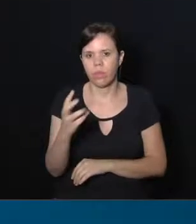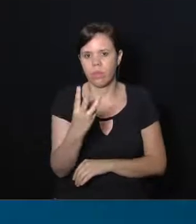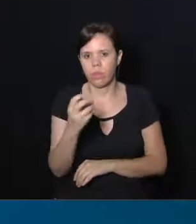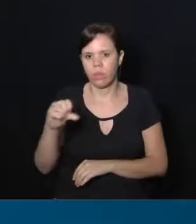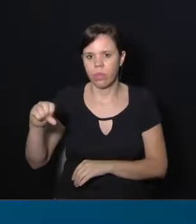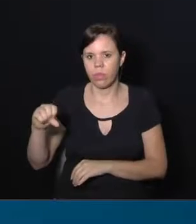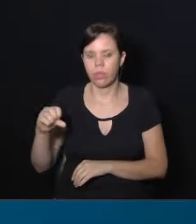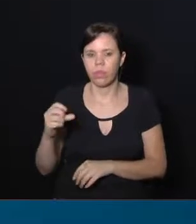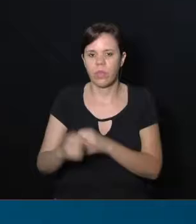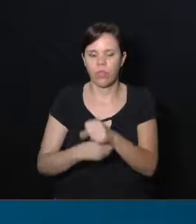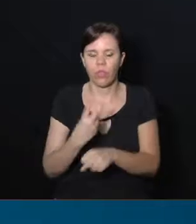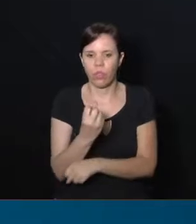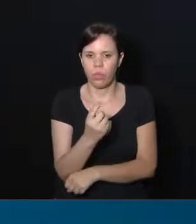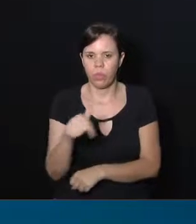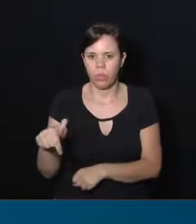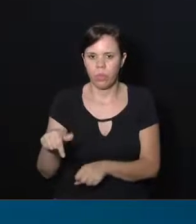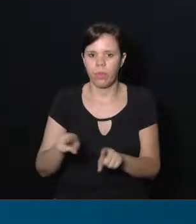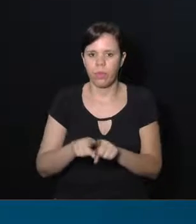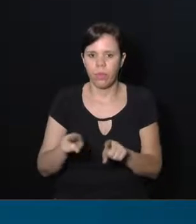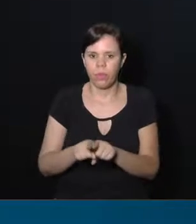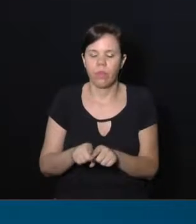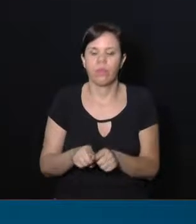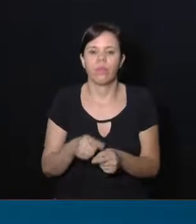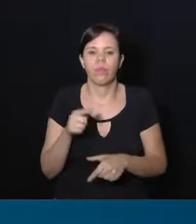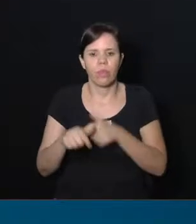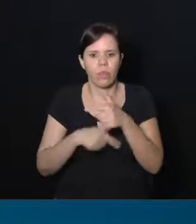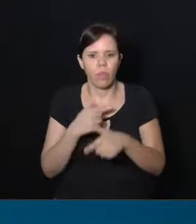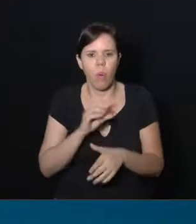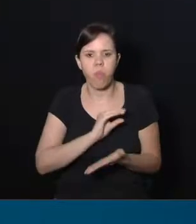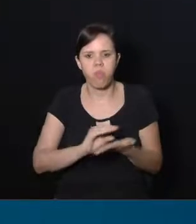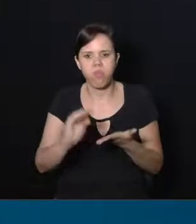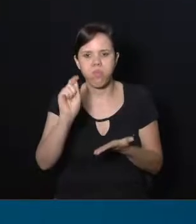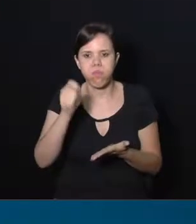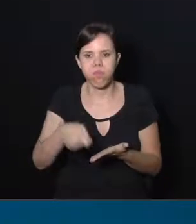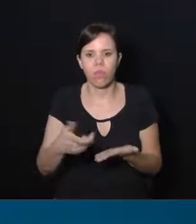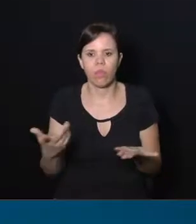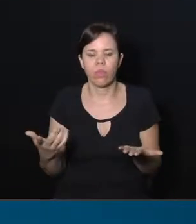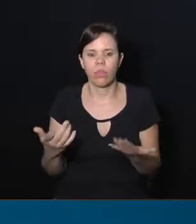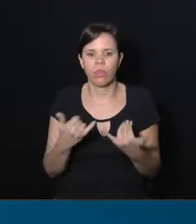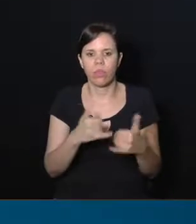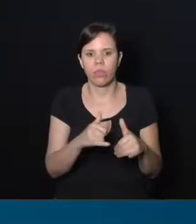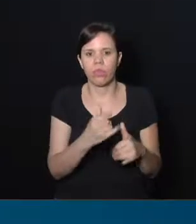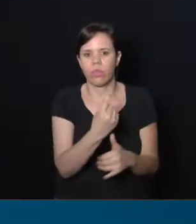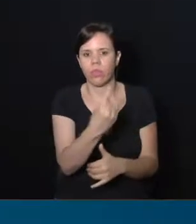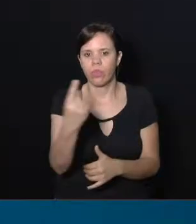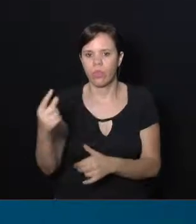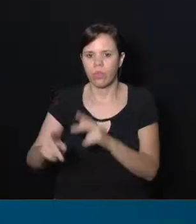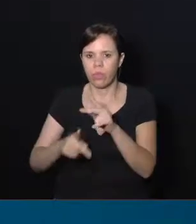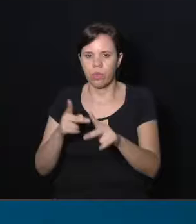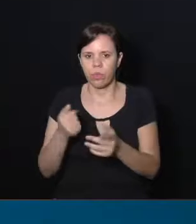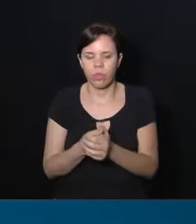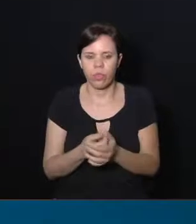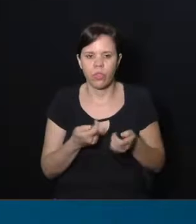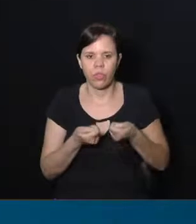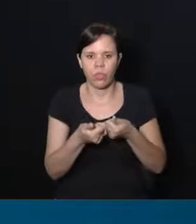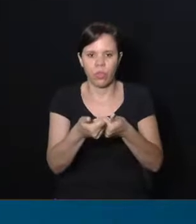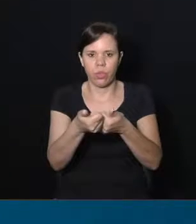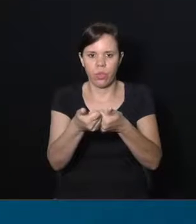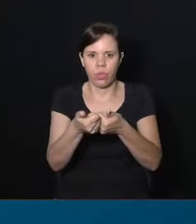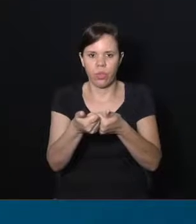de 2017, que trata do serviço remunerado para o transporte individual de passageiros, oferecido